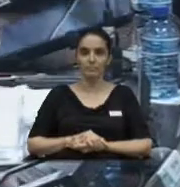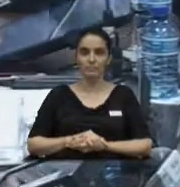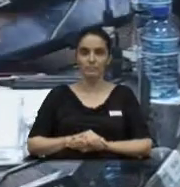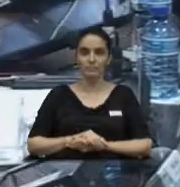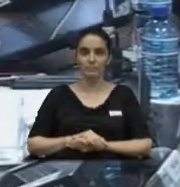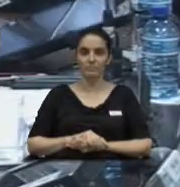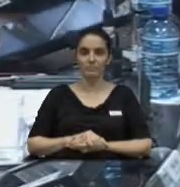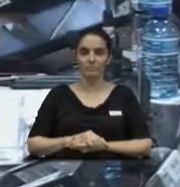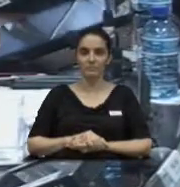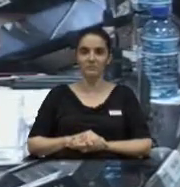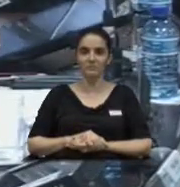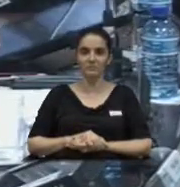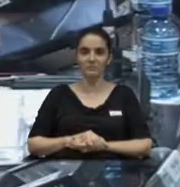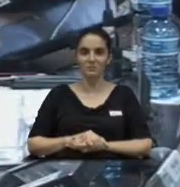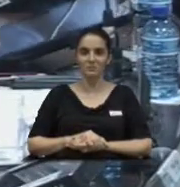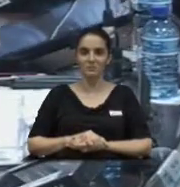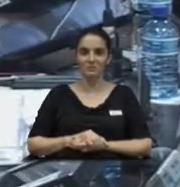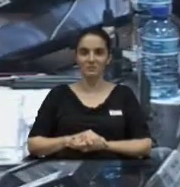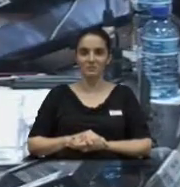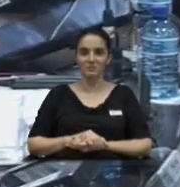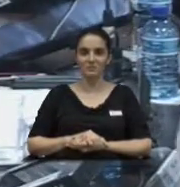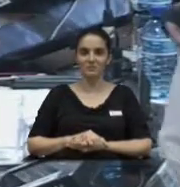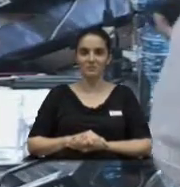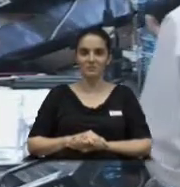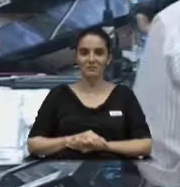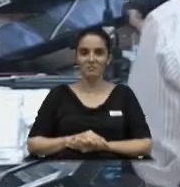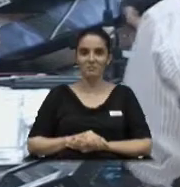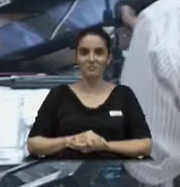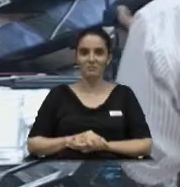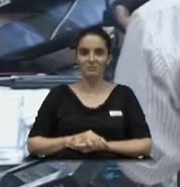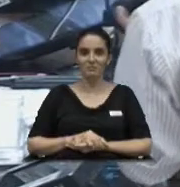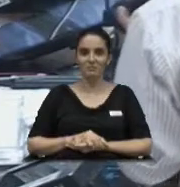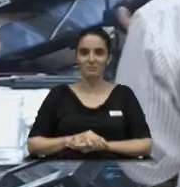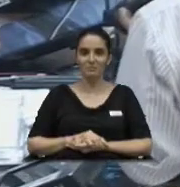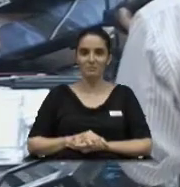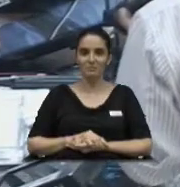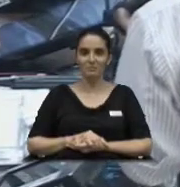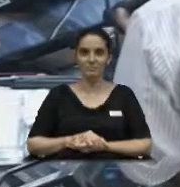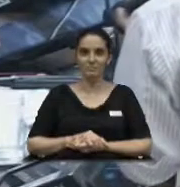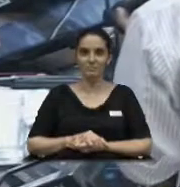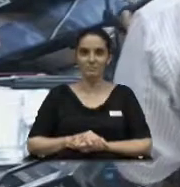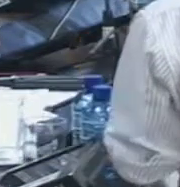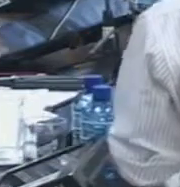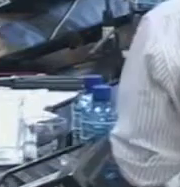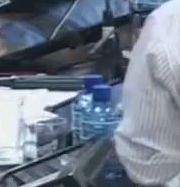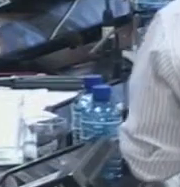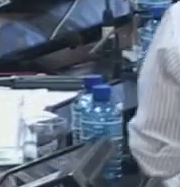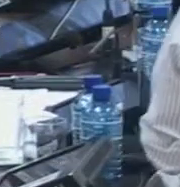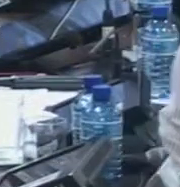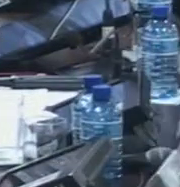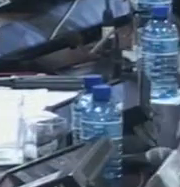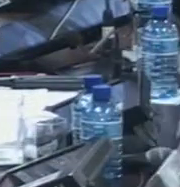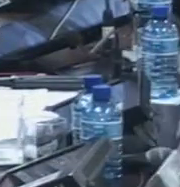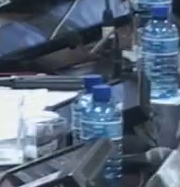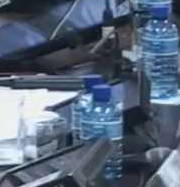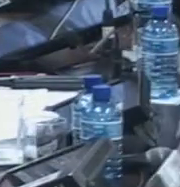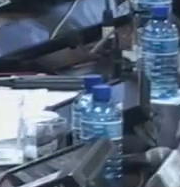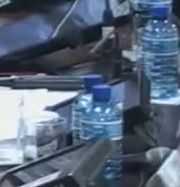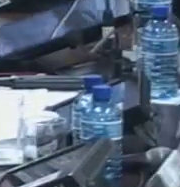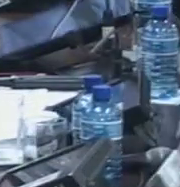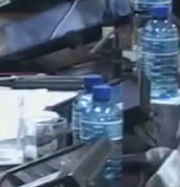monte. Tá, isso é danado. O negócio aqui. Vou pegar o Pedro assinando aqui, ó. Não, eu